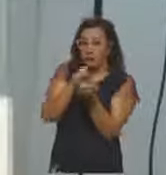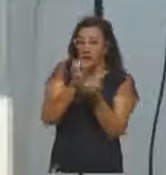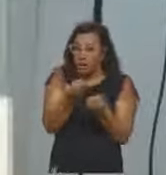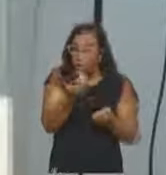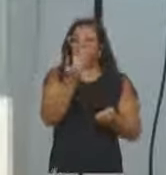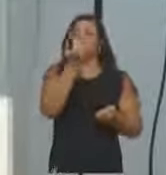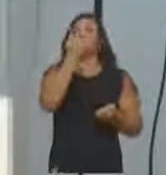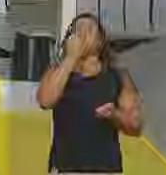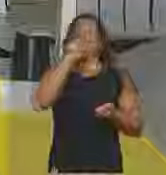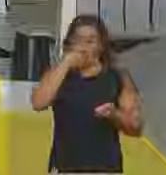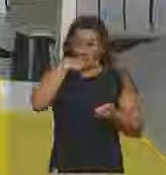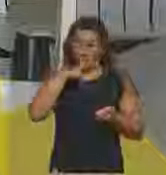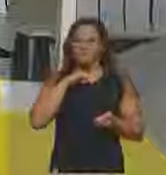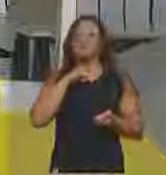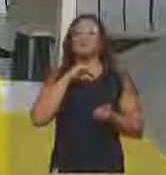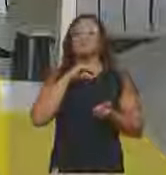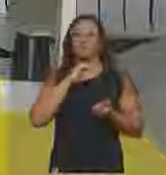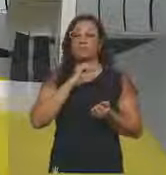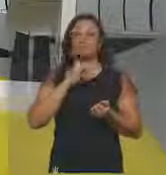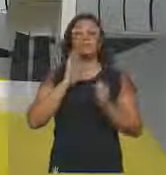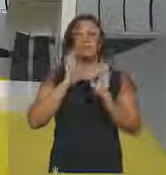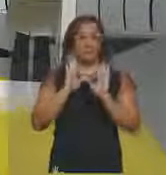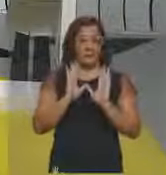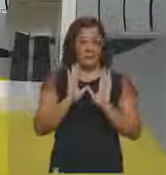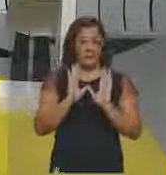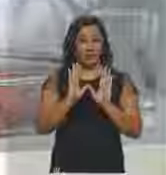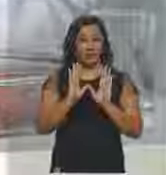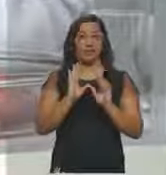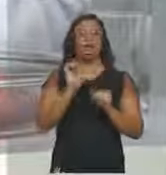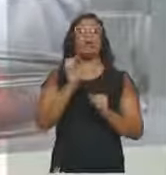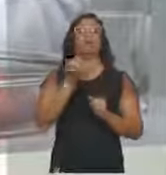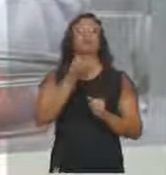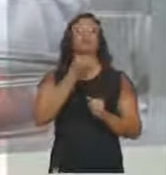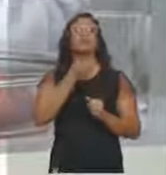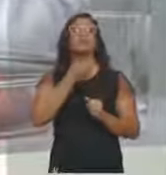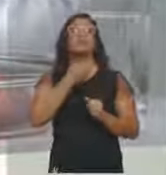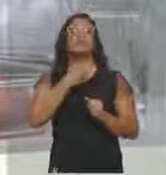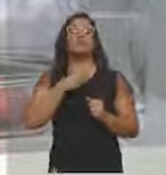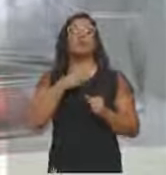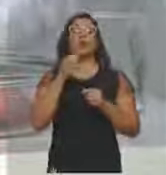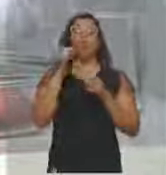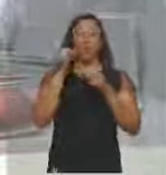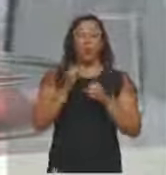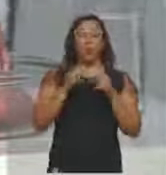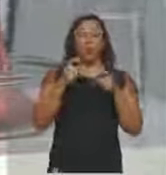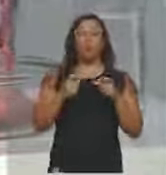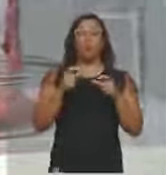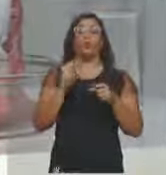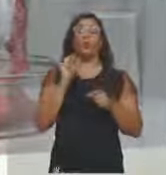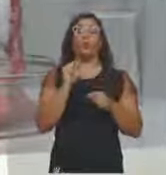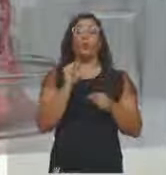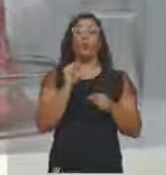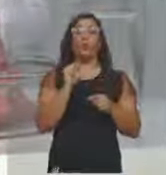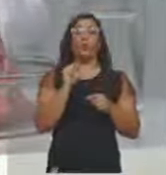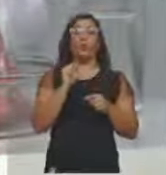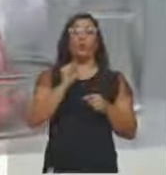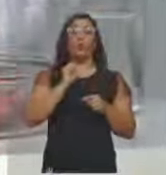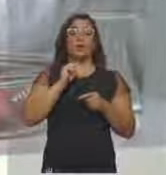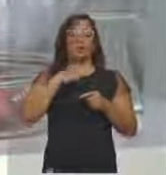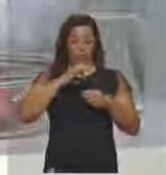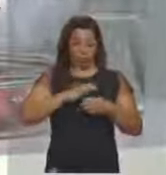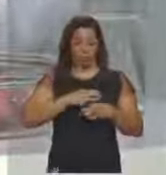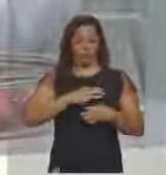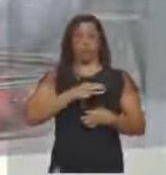da faringe, ele vai se dirigir para uma estrutura que nós chamamos de